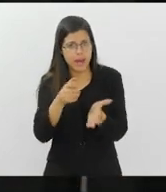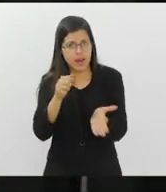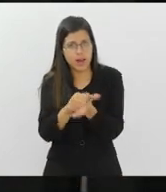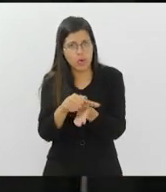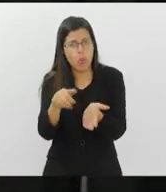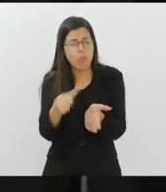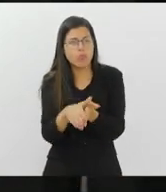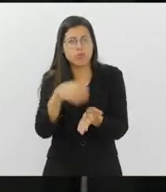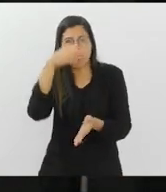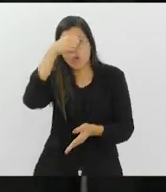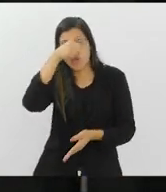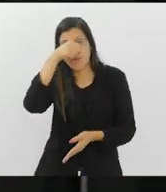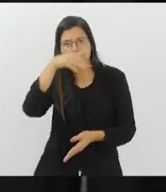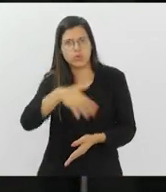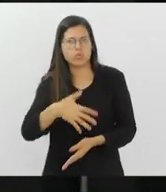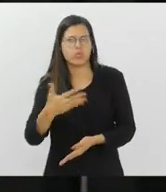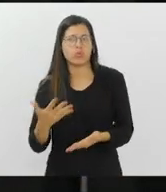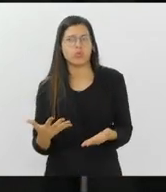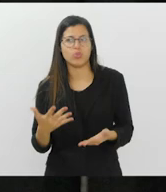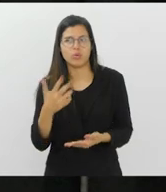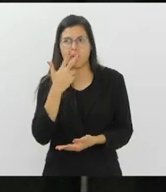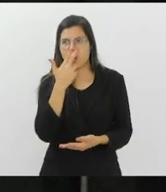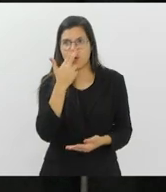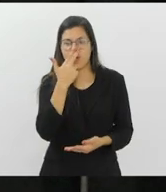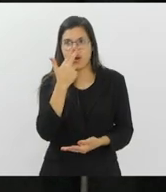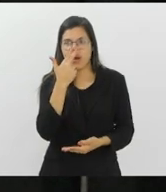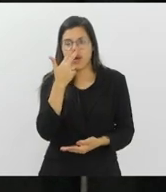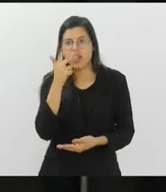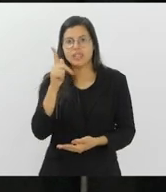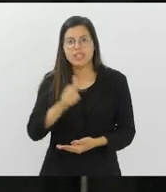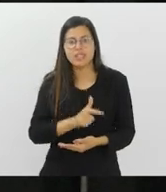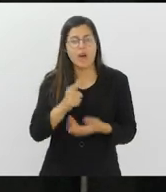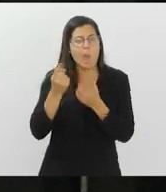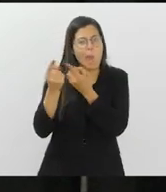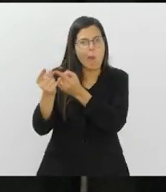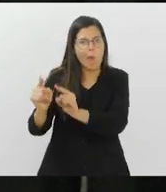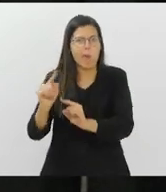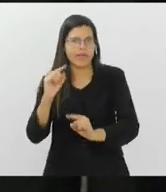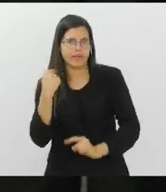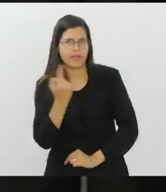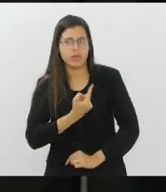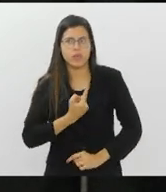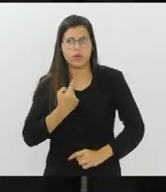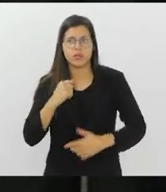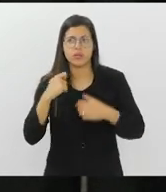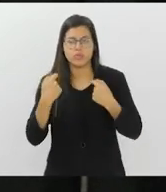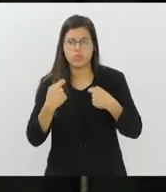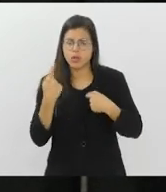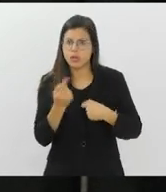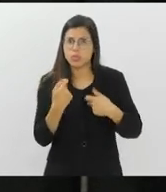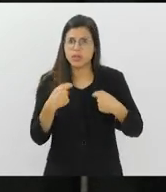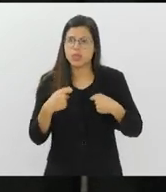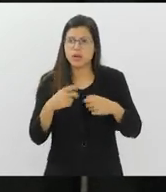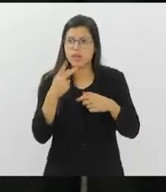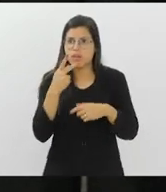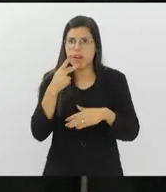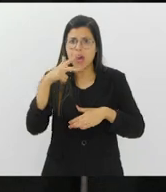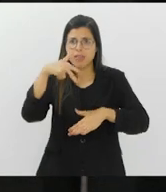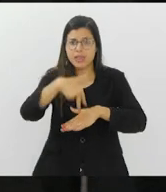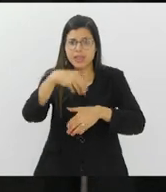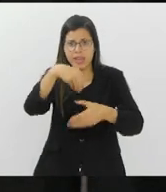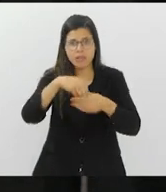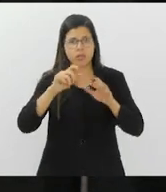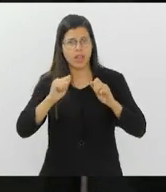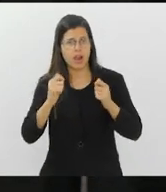Isso é um absurdo. Isso é um tapa na cara da gente. E a gente precisa falar isso aqui na casa do povo. A gente precisa